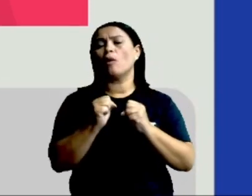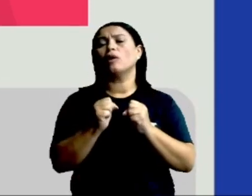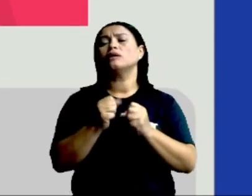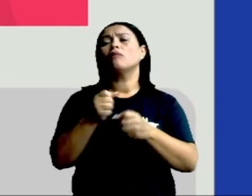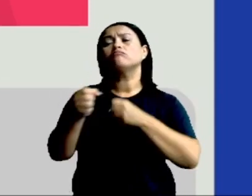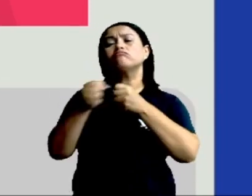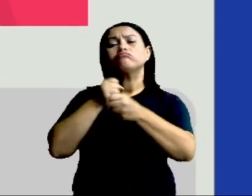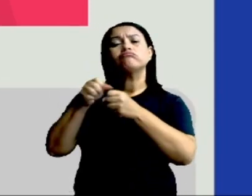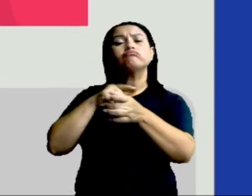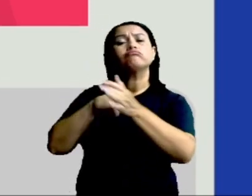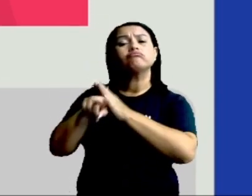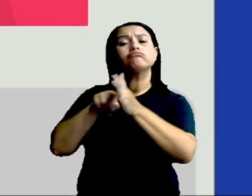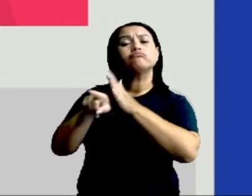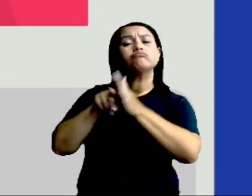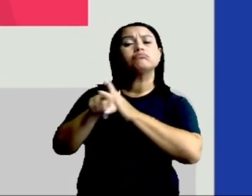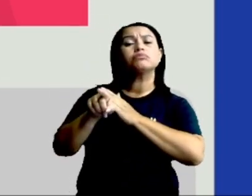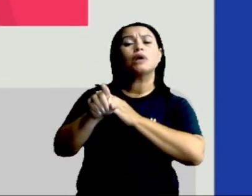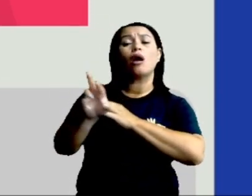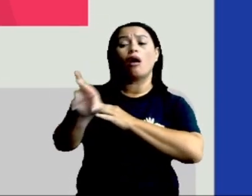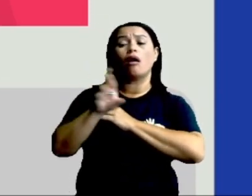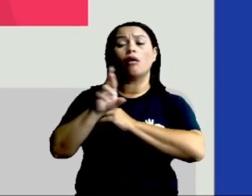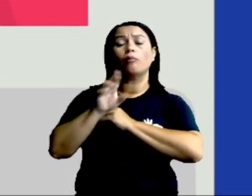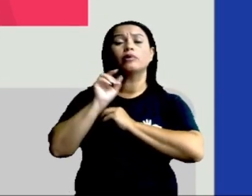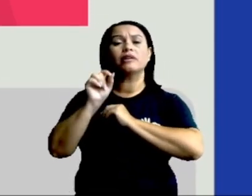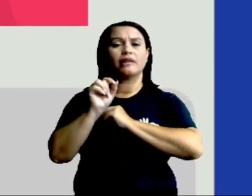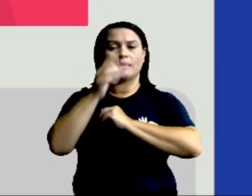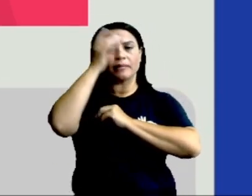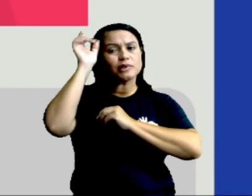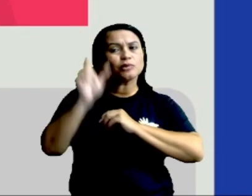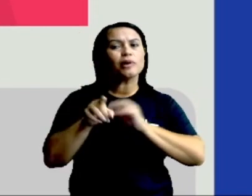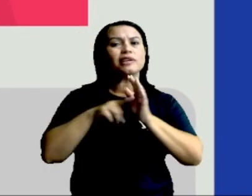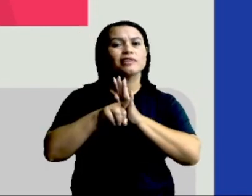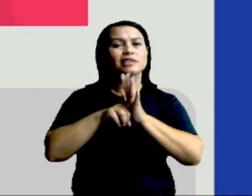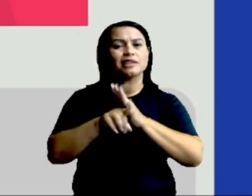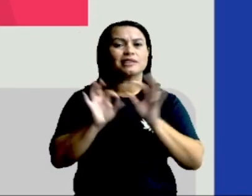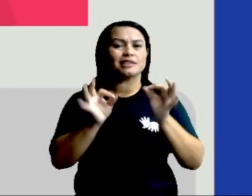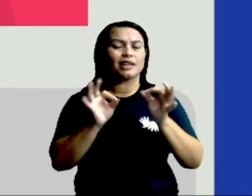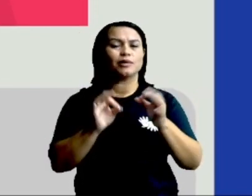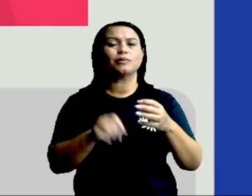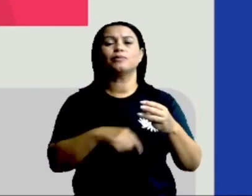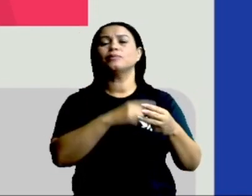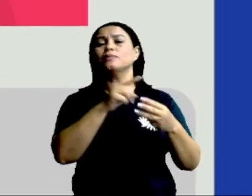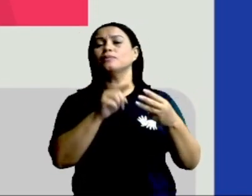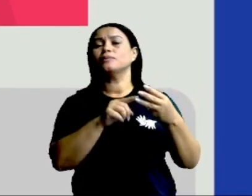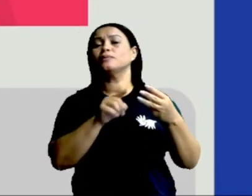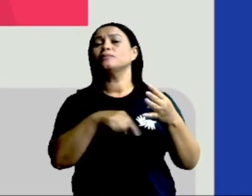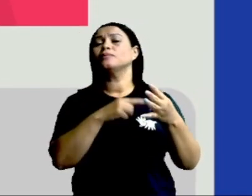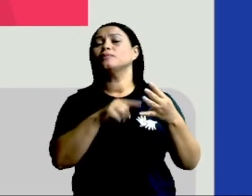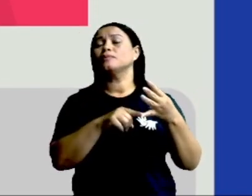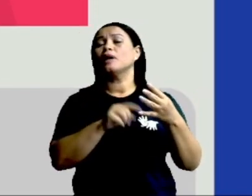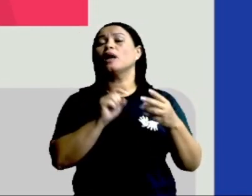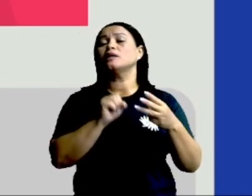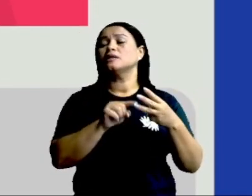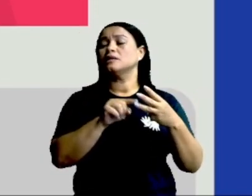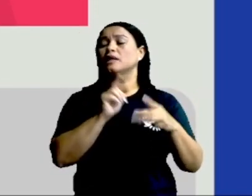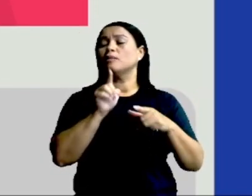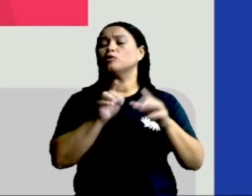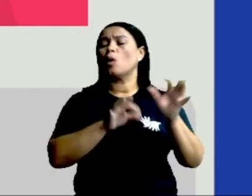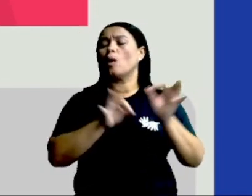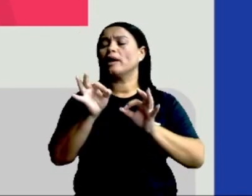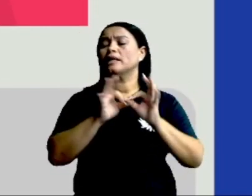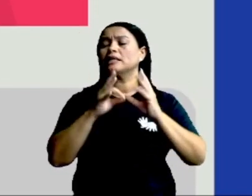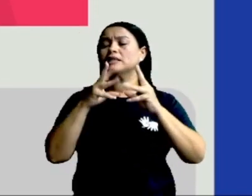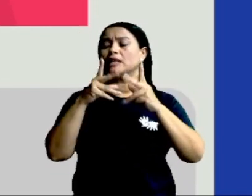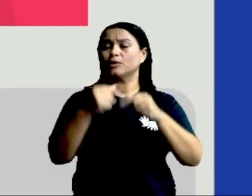E faça perguntas a respeito da pessoa investigada, tá bem? Terceiro passo, depois de organizar todas as